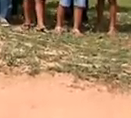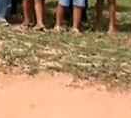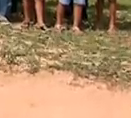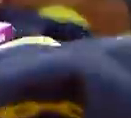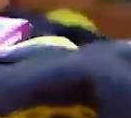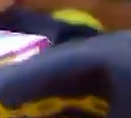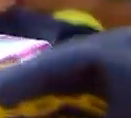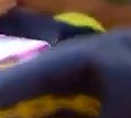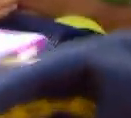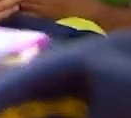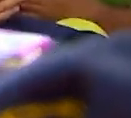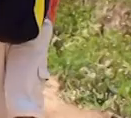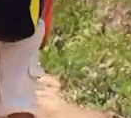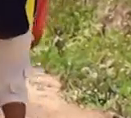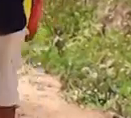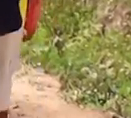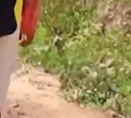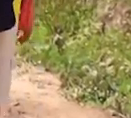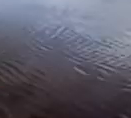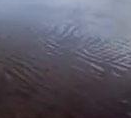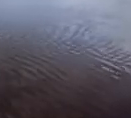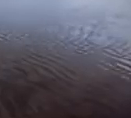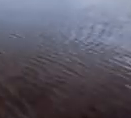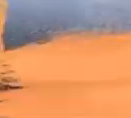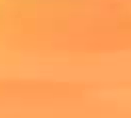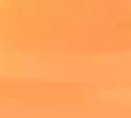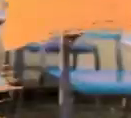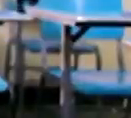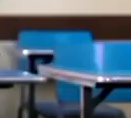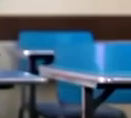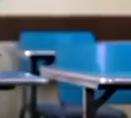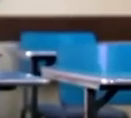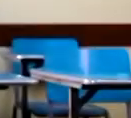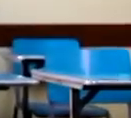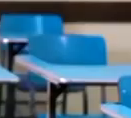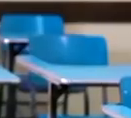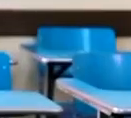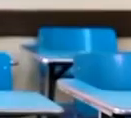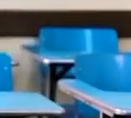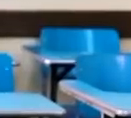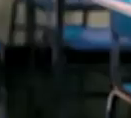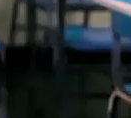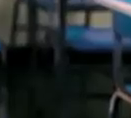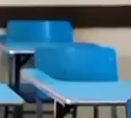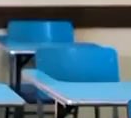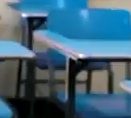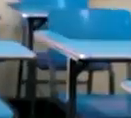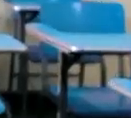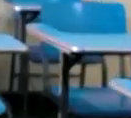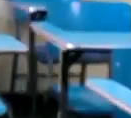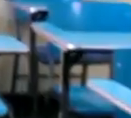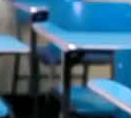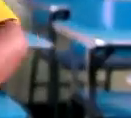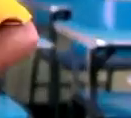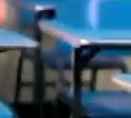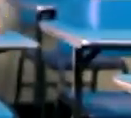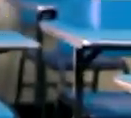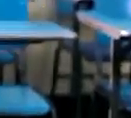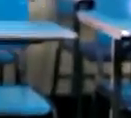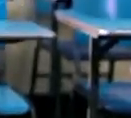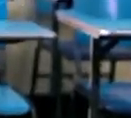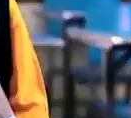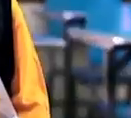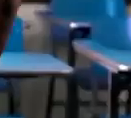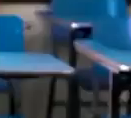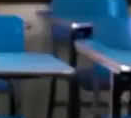um caderno. Quando você doa, dá a chance para milhares de crianças e adolescentes continuarem estudando. Colabore